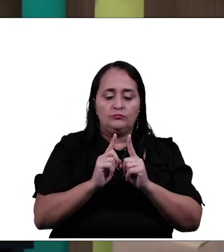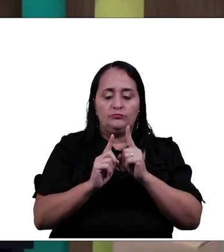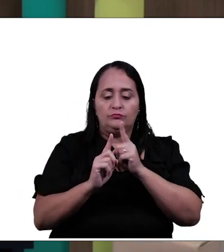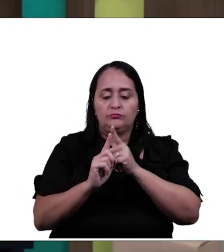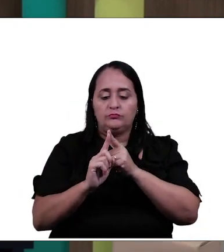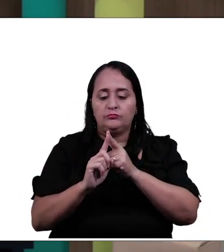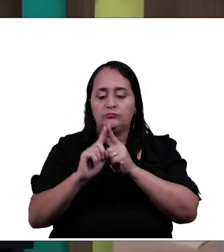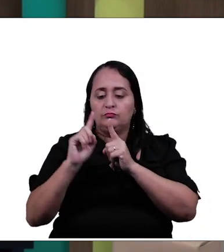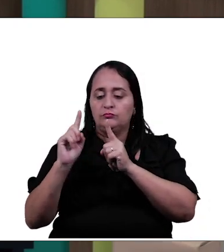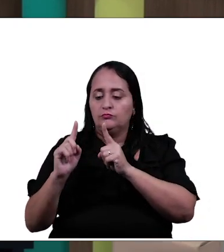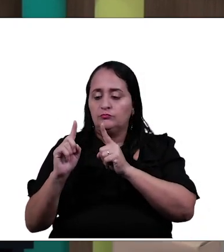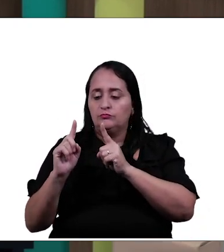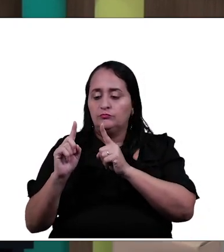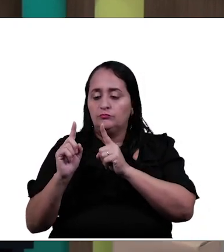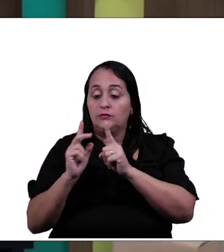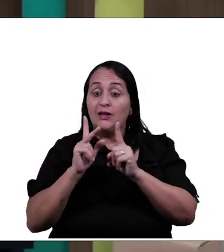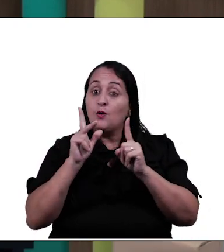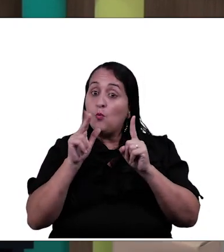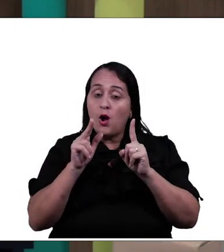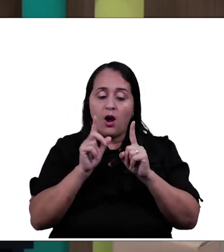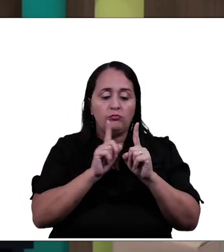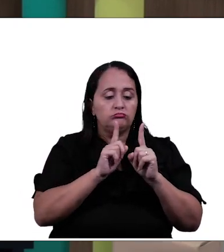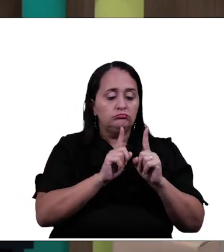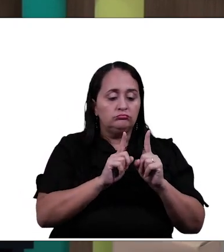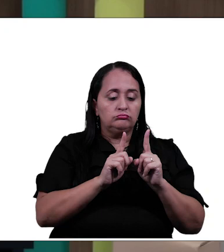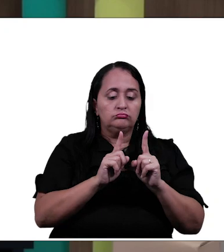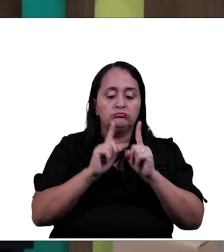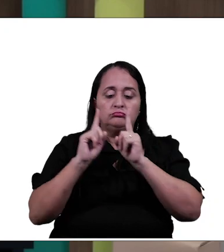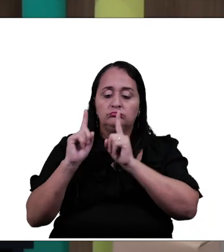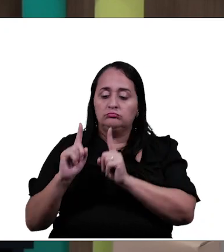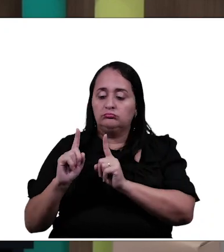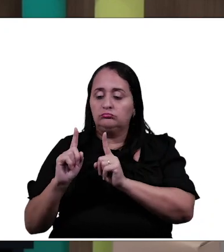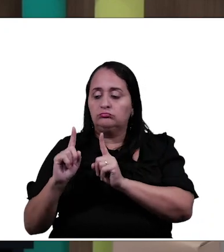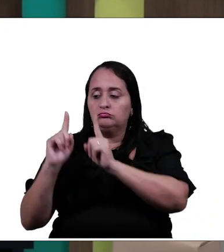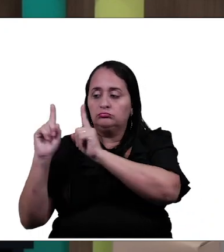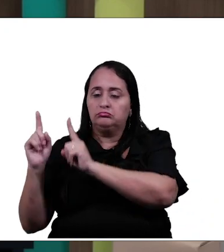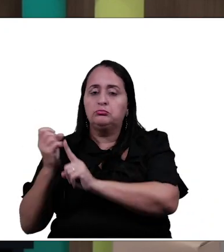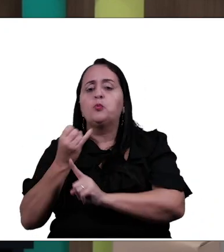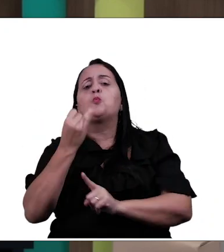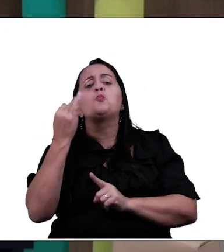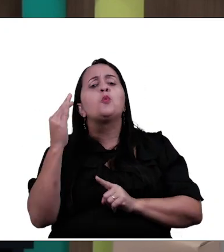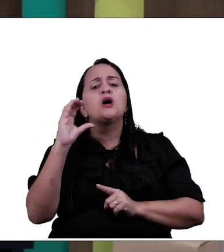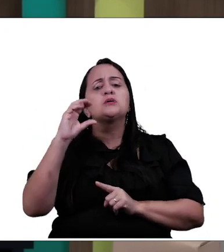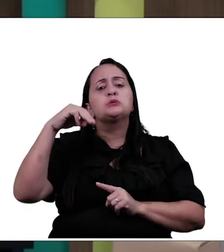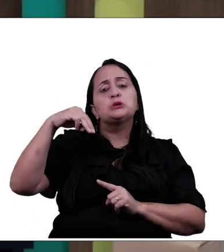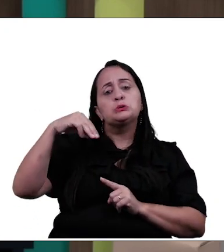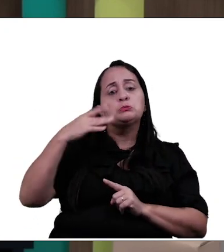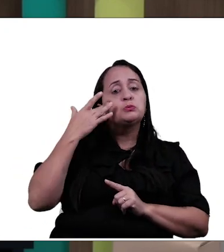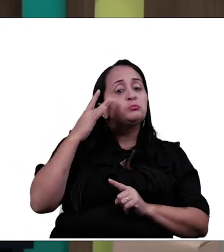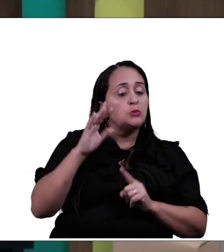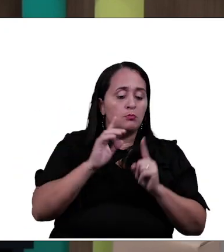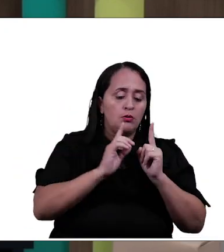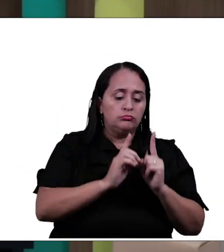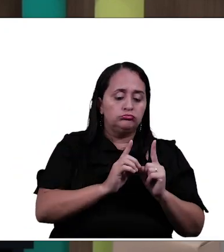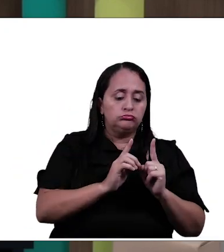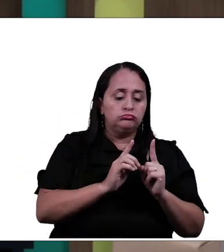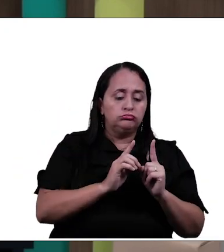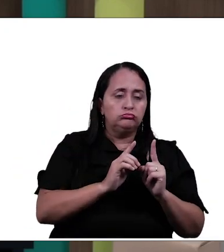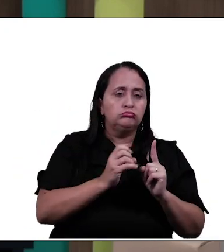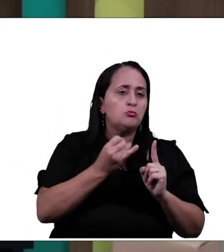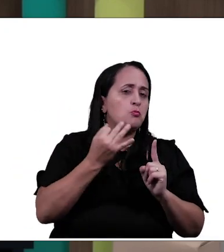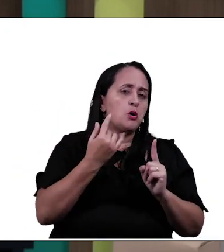eu possa colocar o numerador da minha fração geratriz. Olha, como no período eu tinha dois